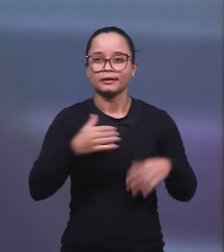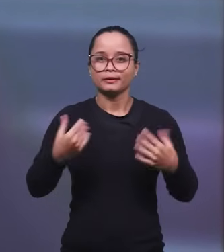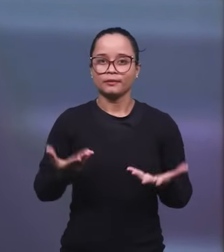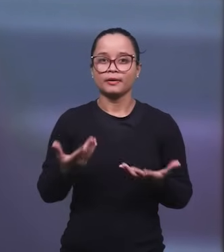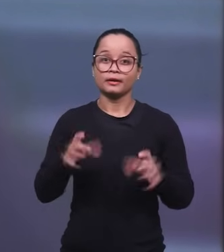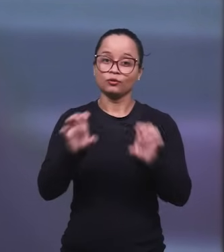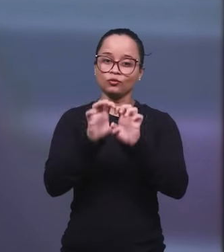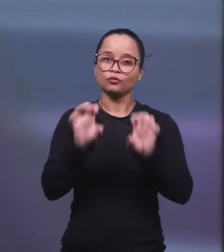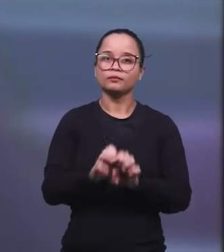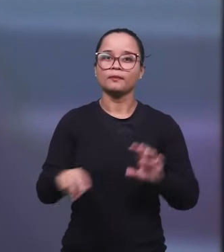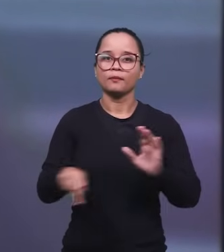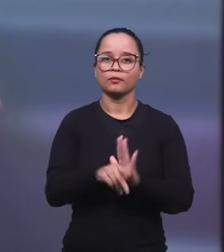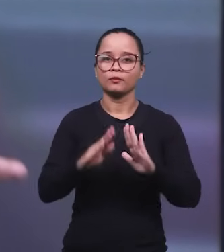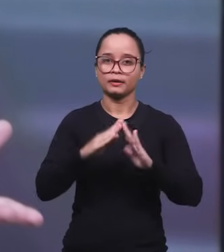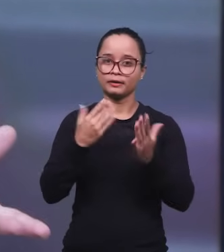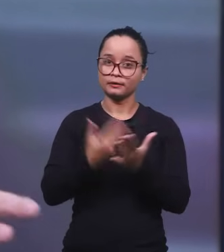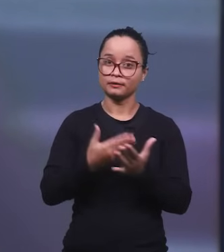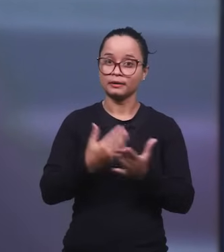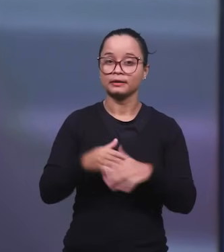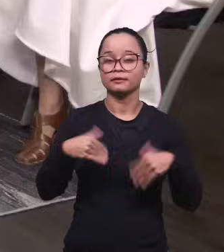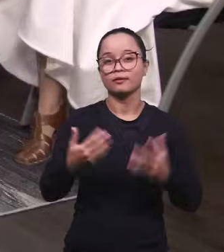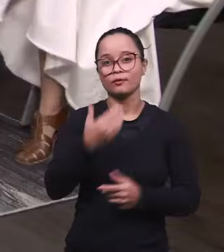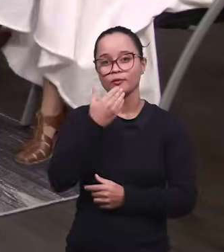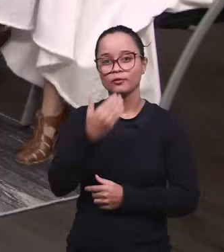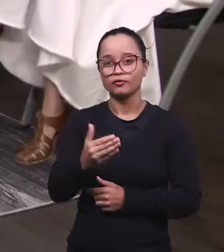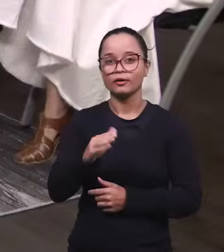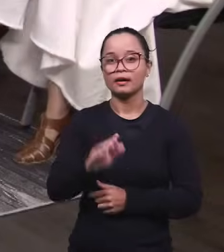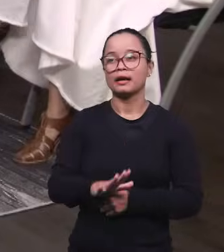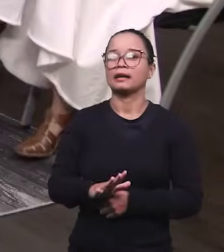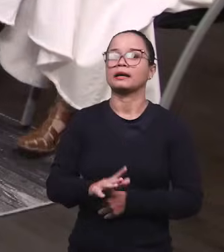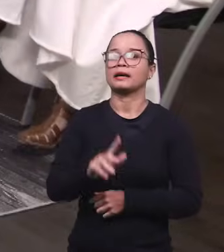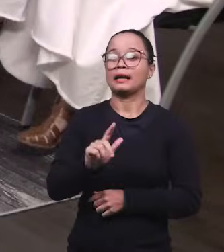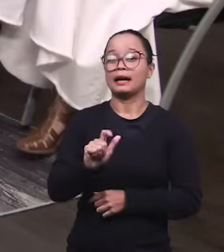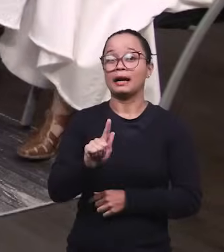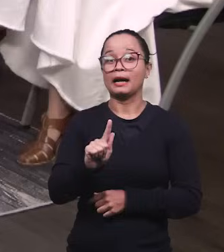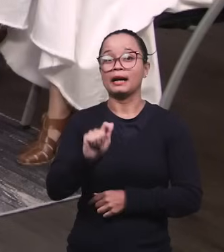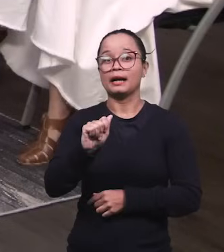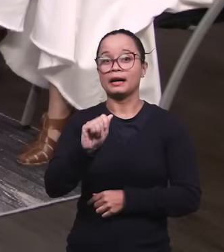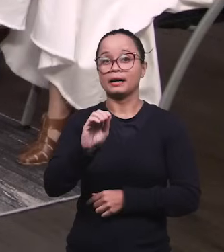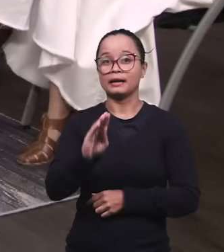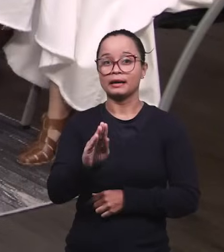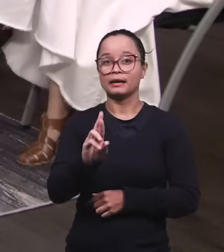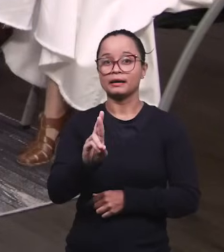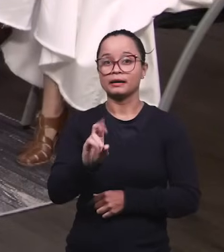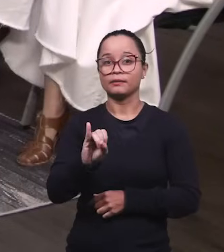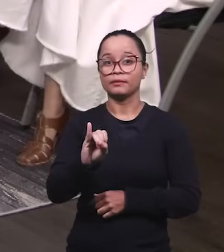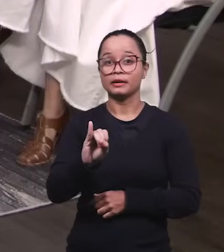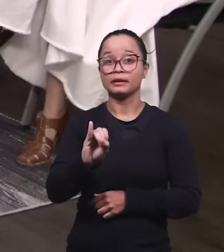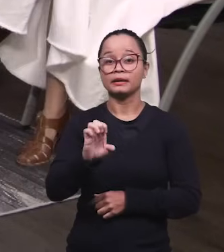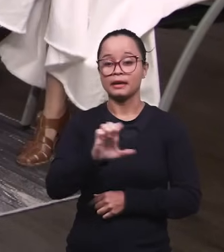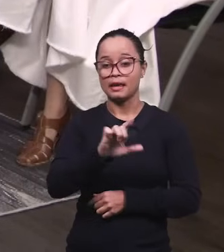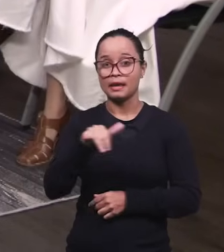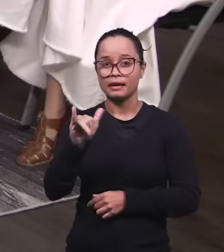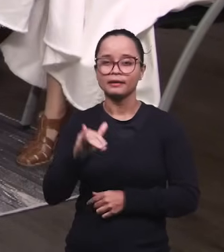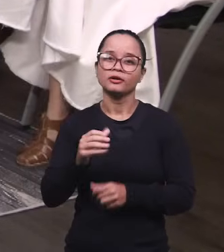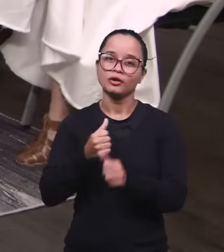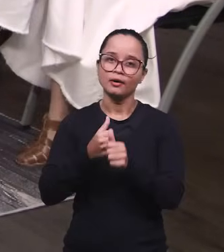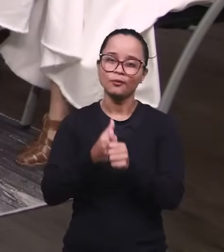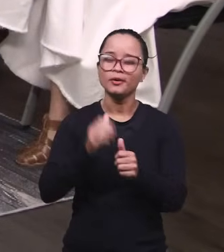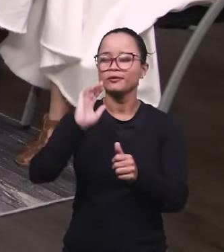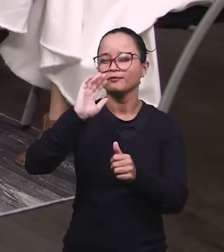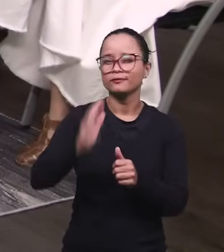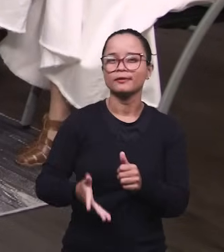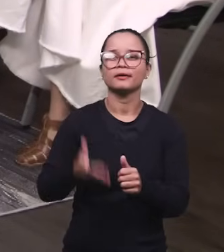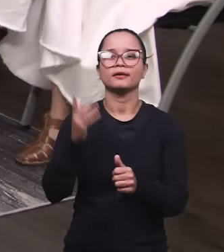da escola. E eu vou pedir a Gabriele que acompanha também esse grupo a longo prazo, né,